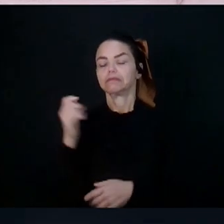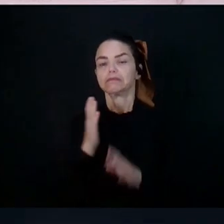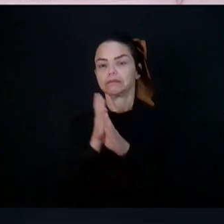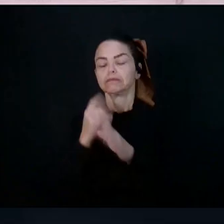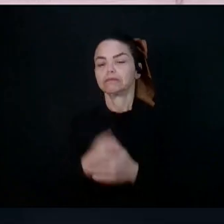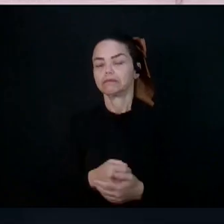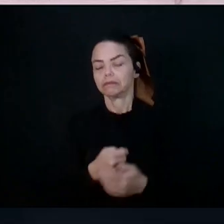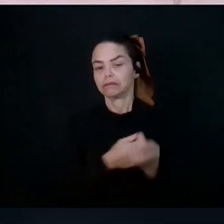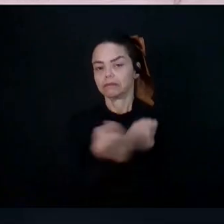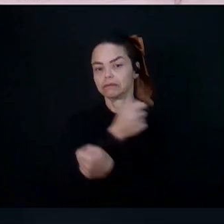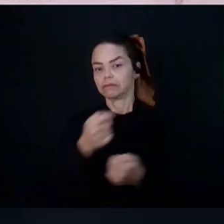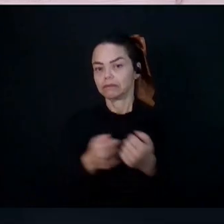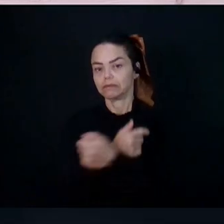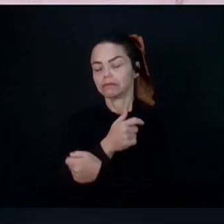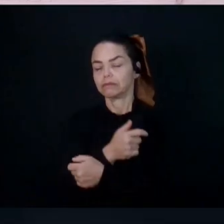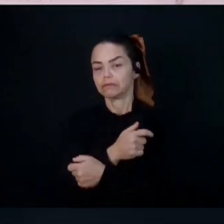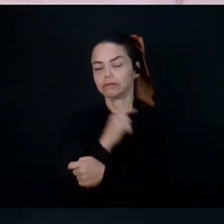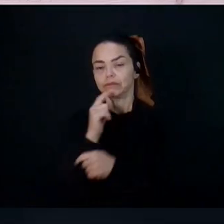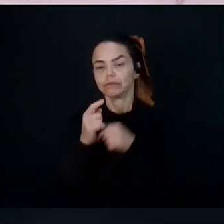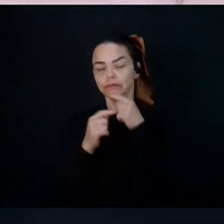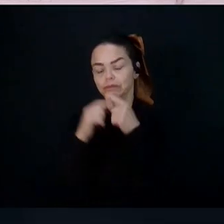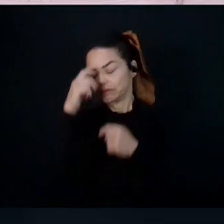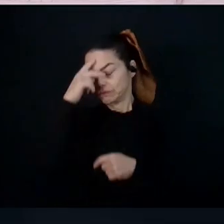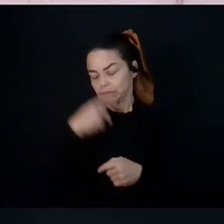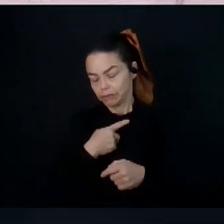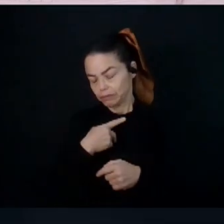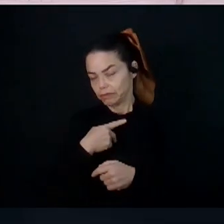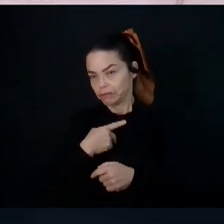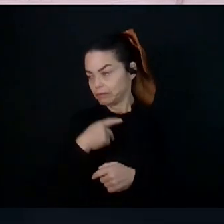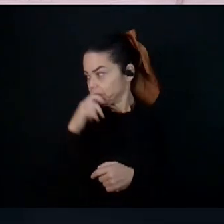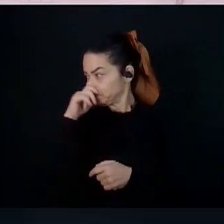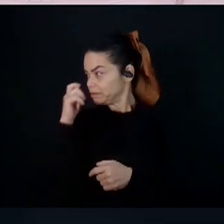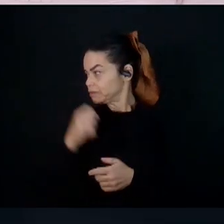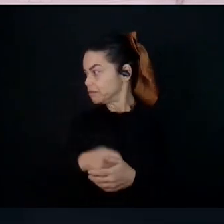pode começar a duvidar de si mesmo? Como tratar essa